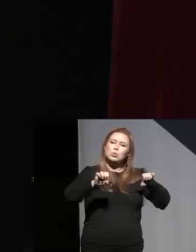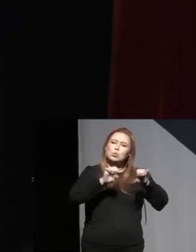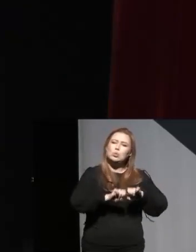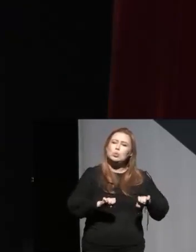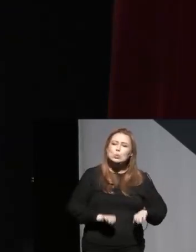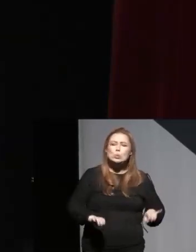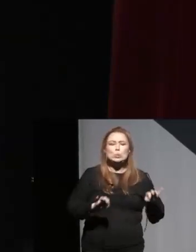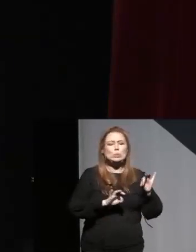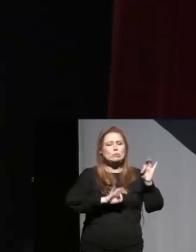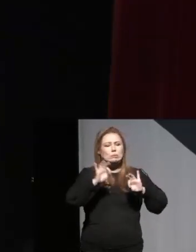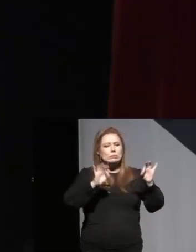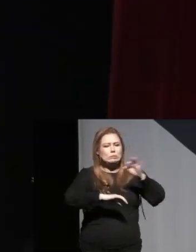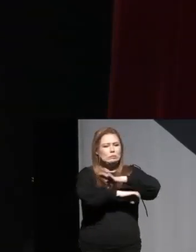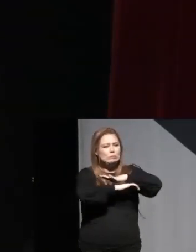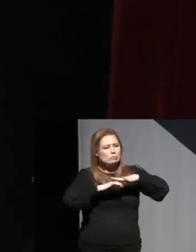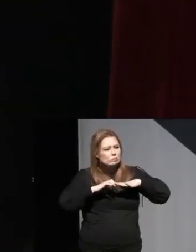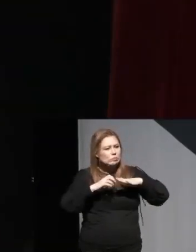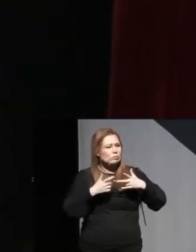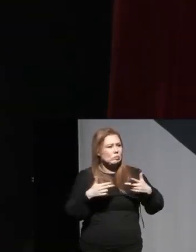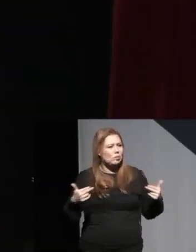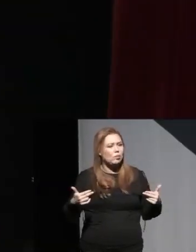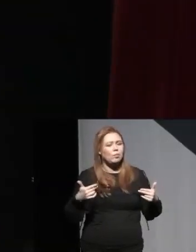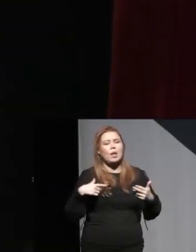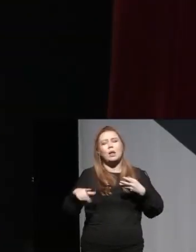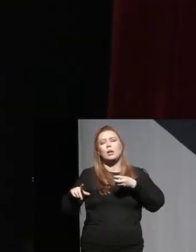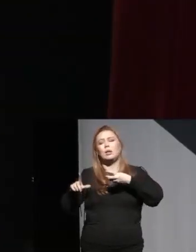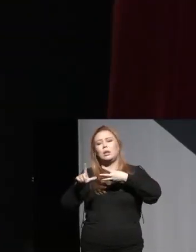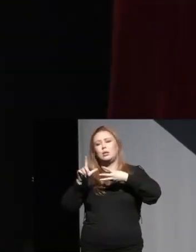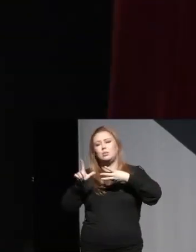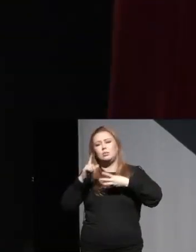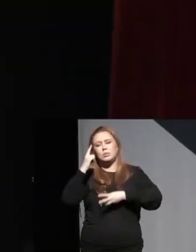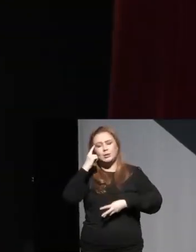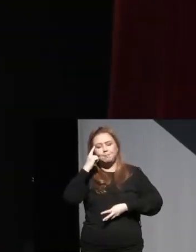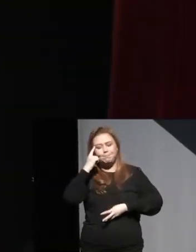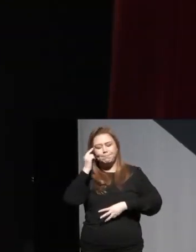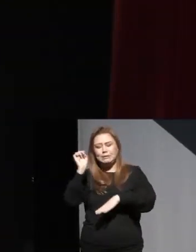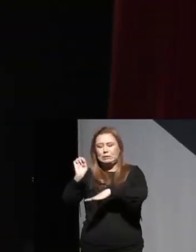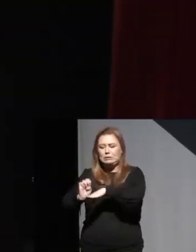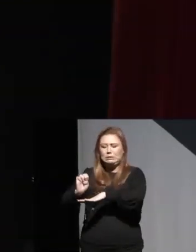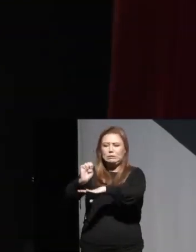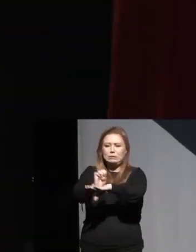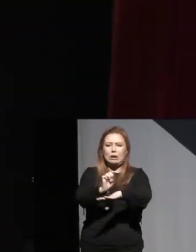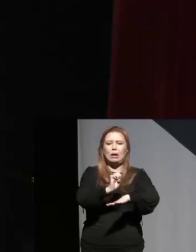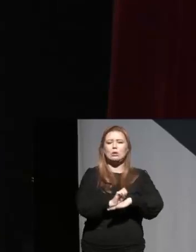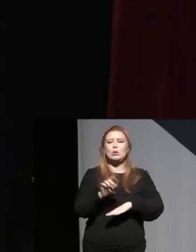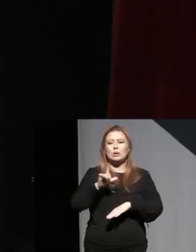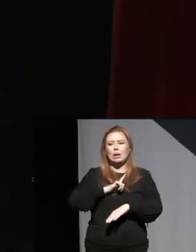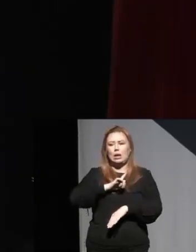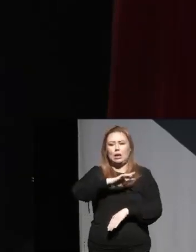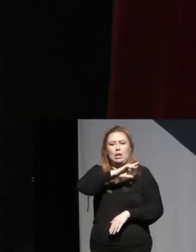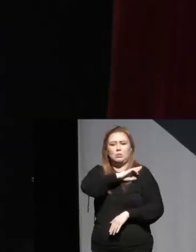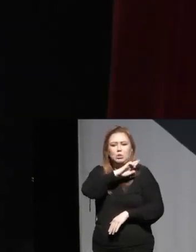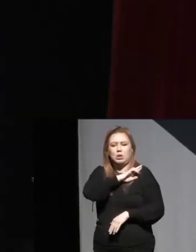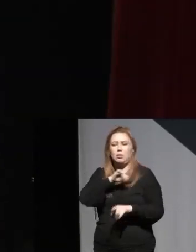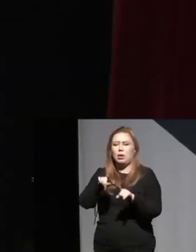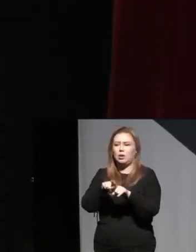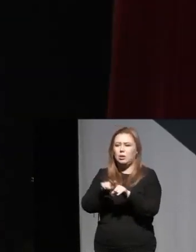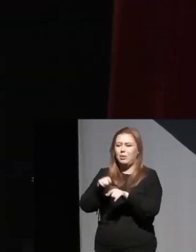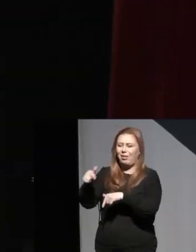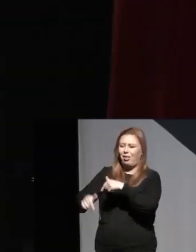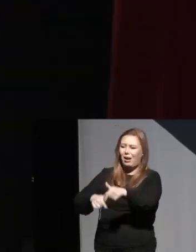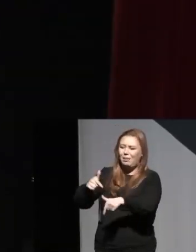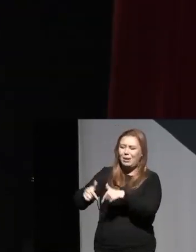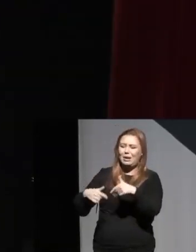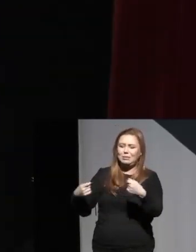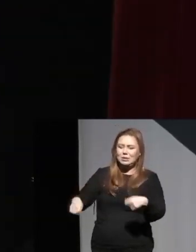vai. O legislador vem e fala, olha, tendo em vista que os estados vão ter a sua competência nessas matérias, então